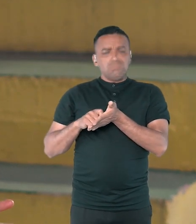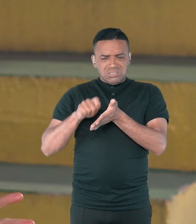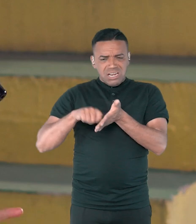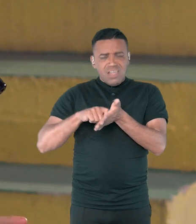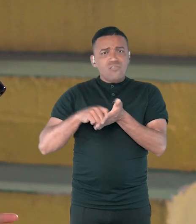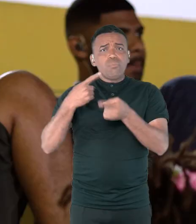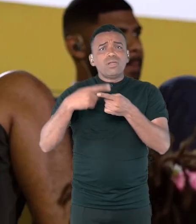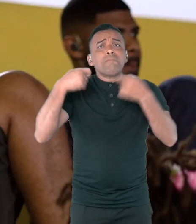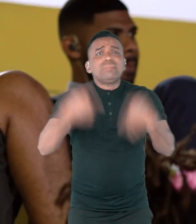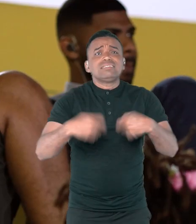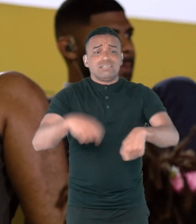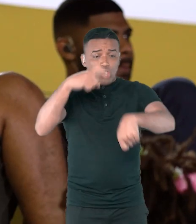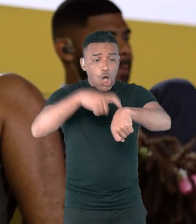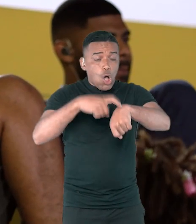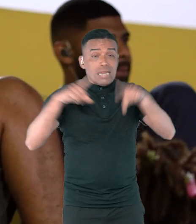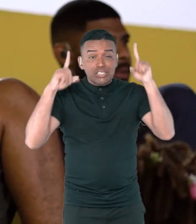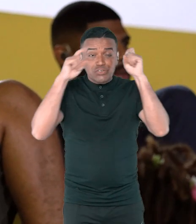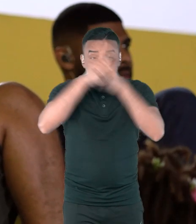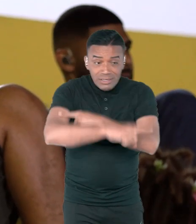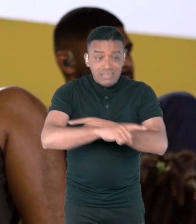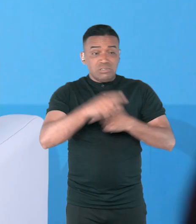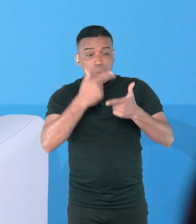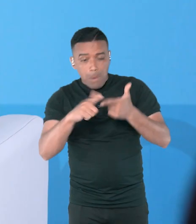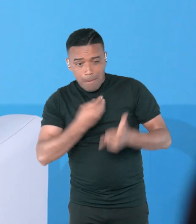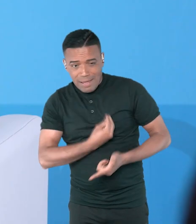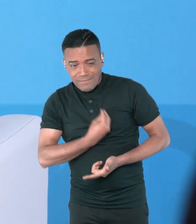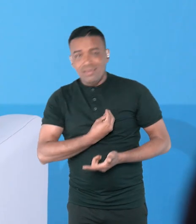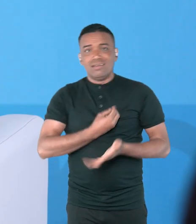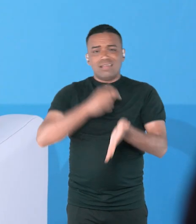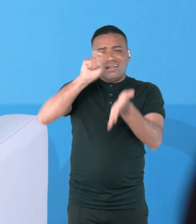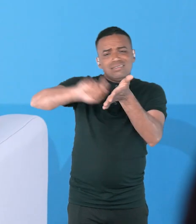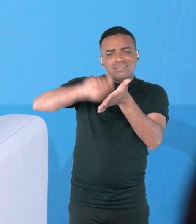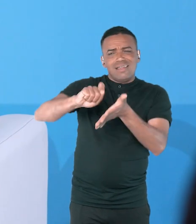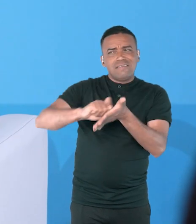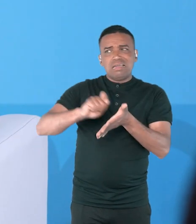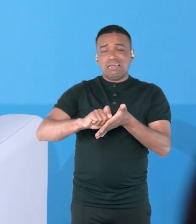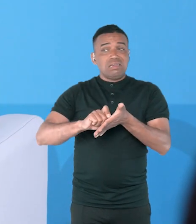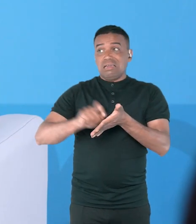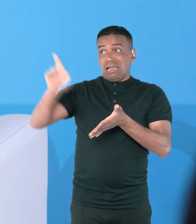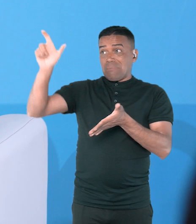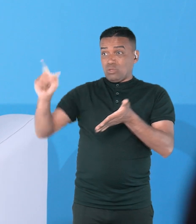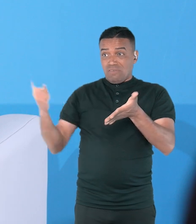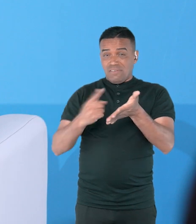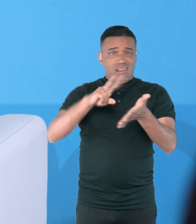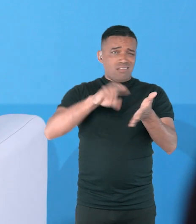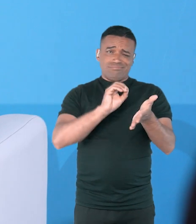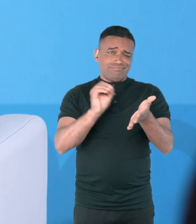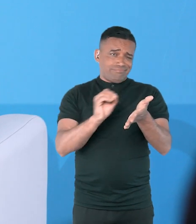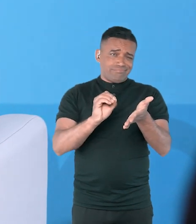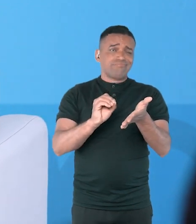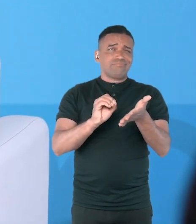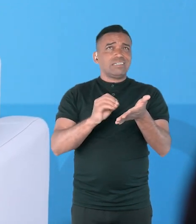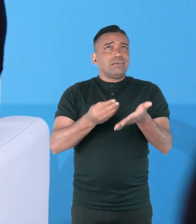Porque é preciso. Na arquibancada, espectadores acompanham o papo. Frases, ainda que nunca sejam lidas por